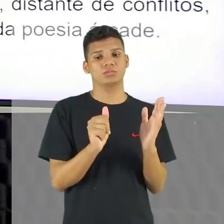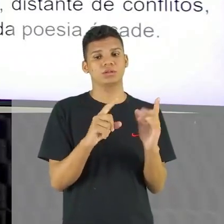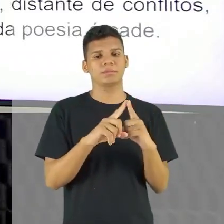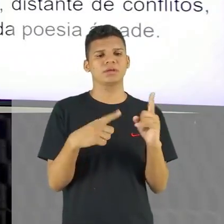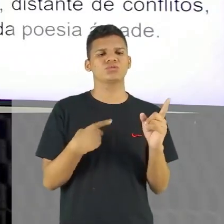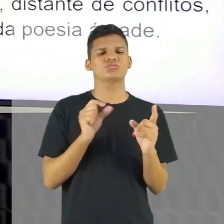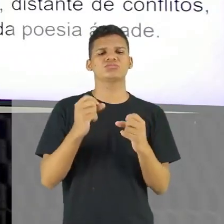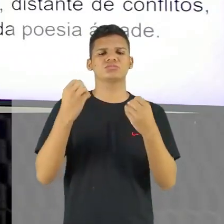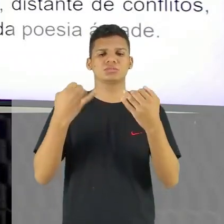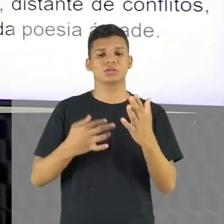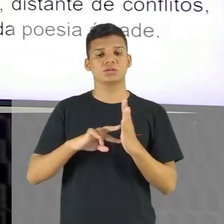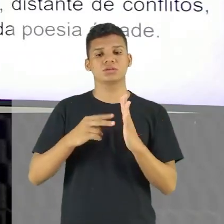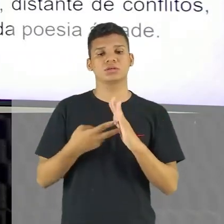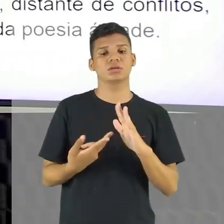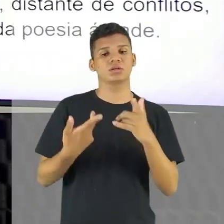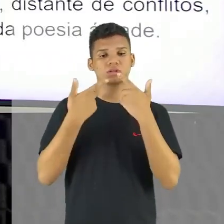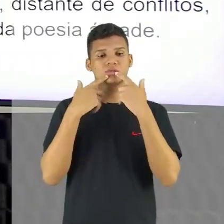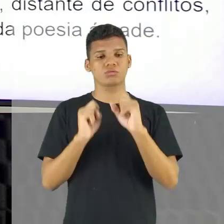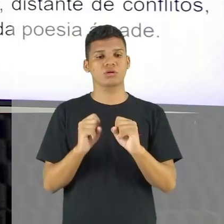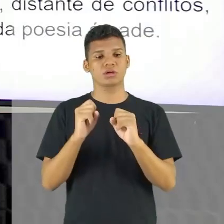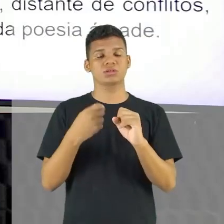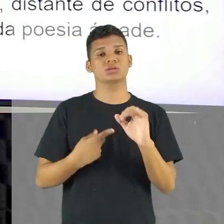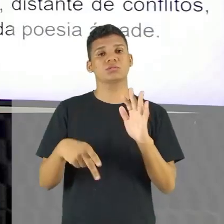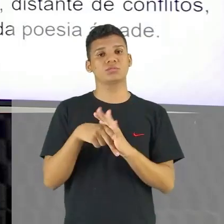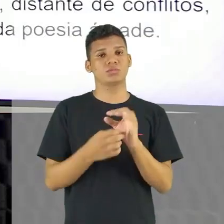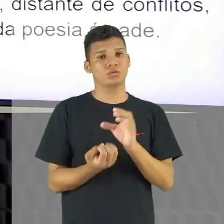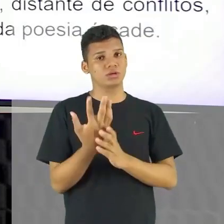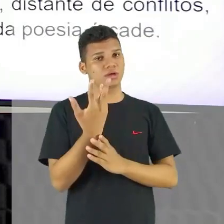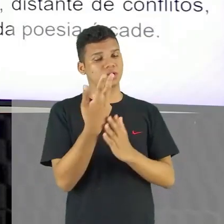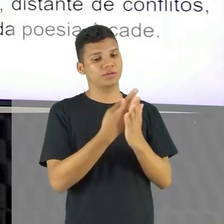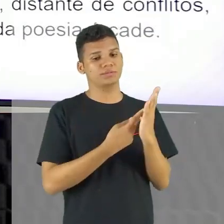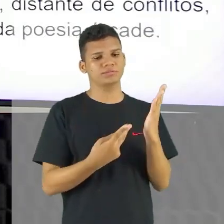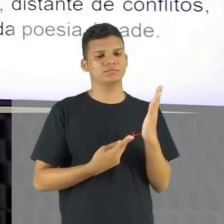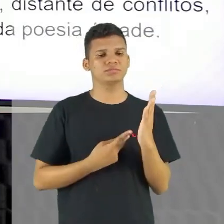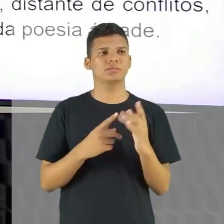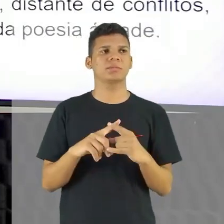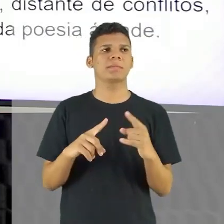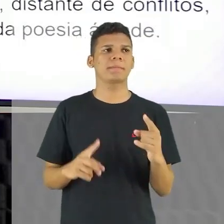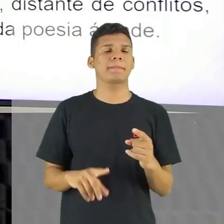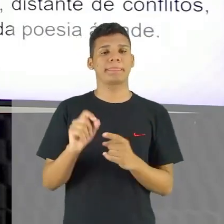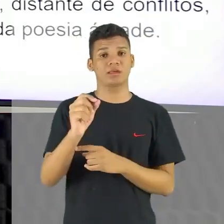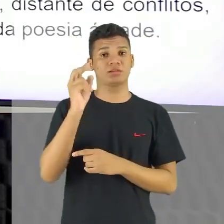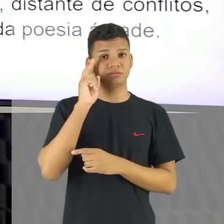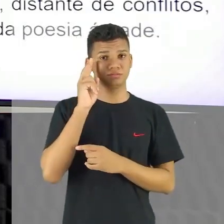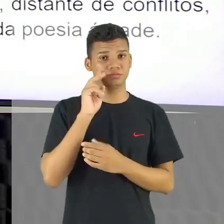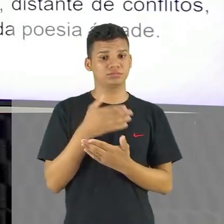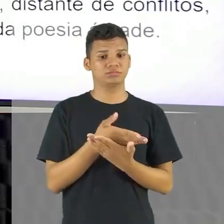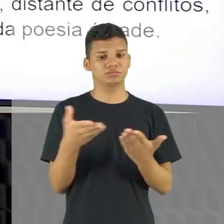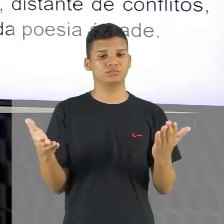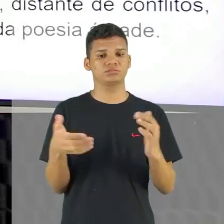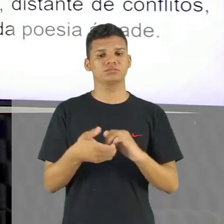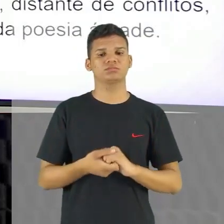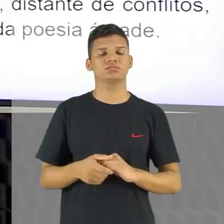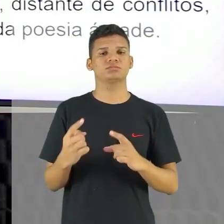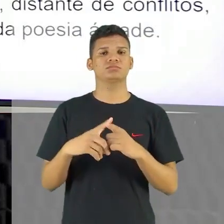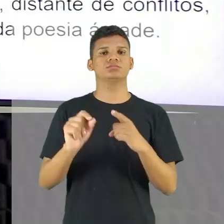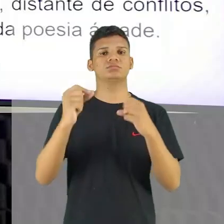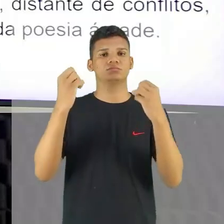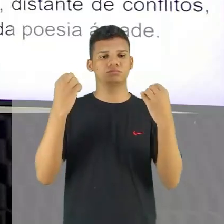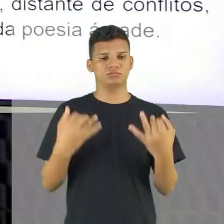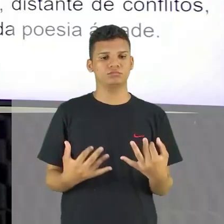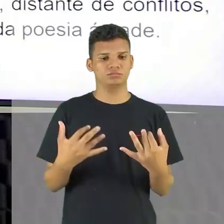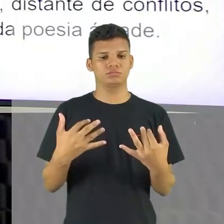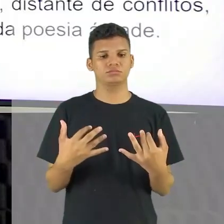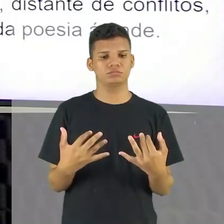seguinte comentário sobre a linguagem do fazer poético. Gente, só um lembrete para vocês. Eu deixei aqui grifar